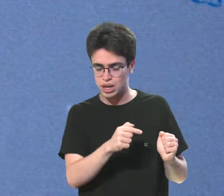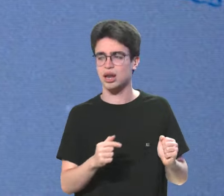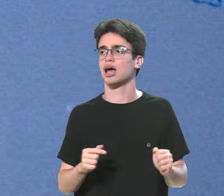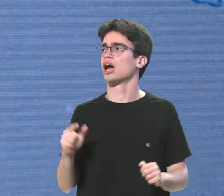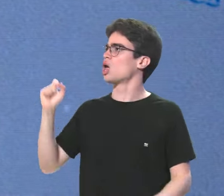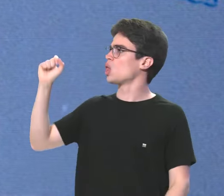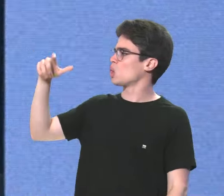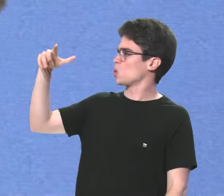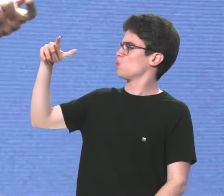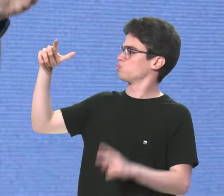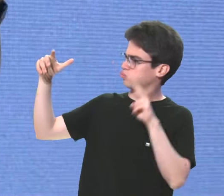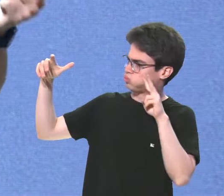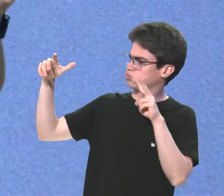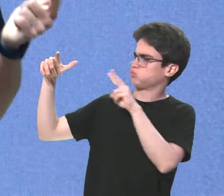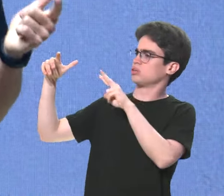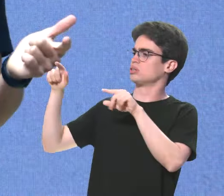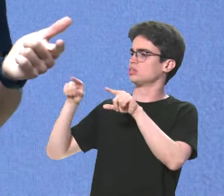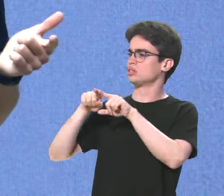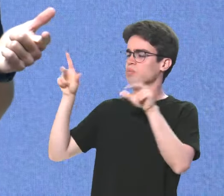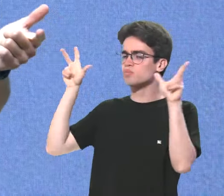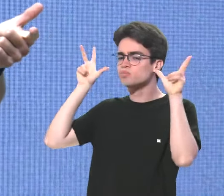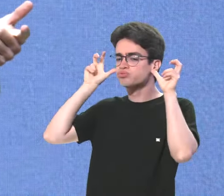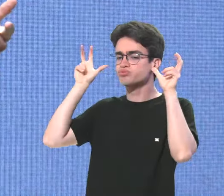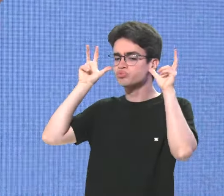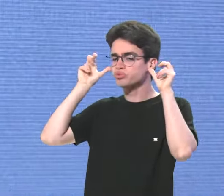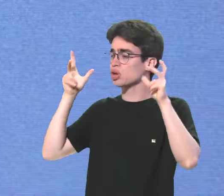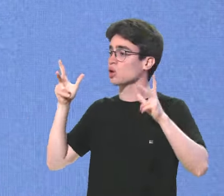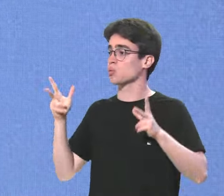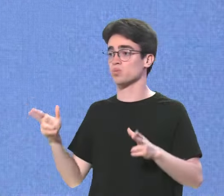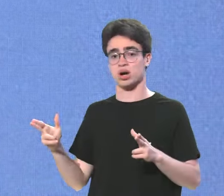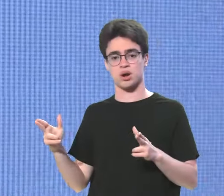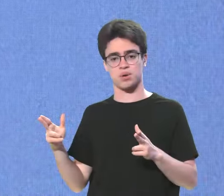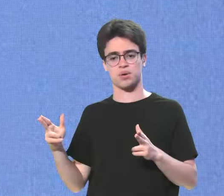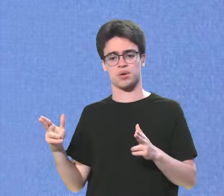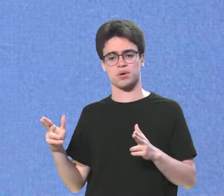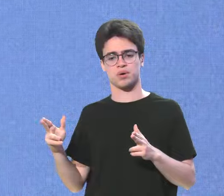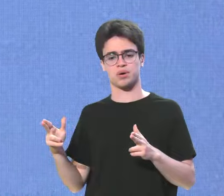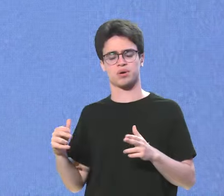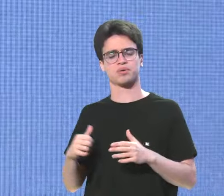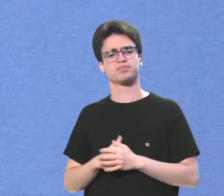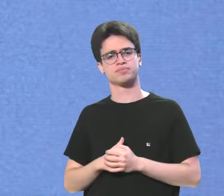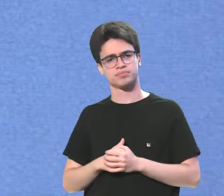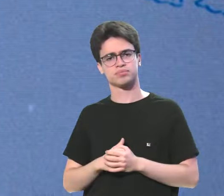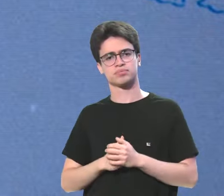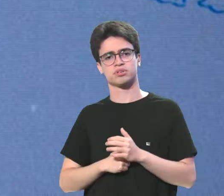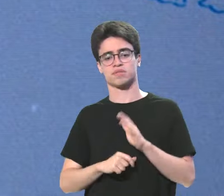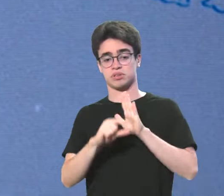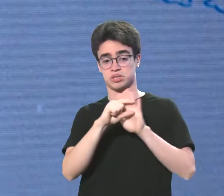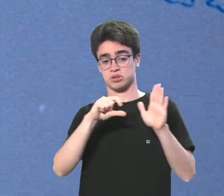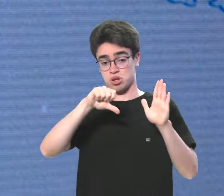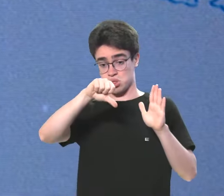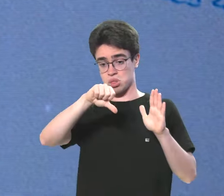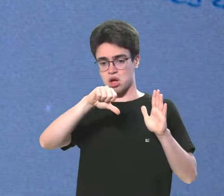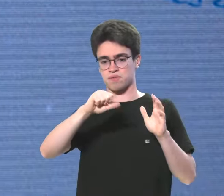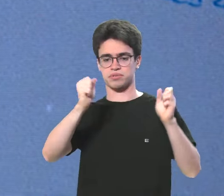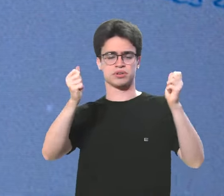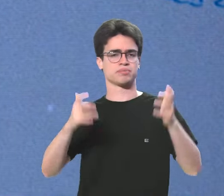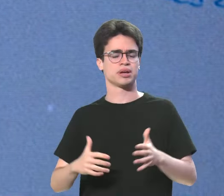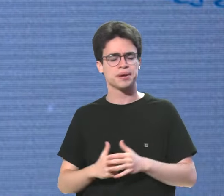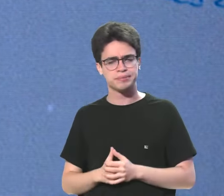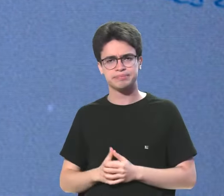Saulo e eles ouviram a mesma voz que Saulo Versículo 9 do Capítulo 22 os que me